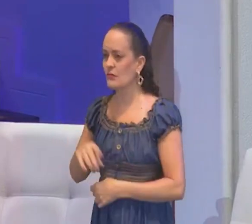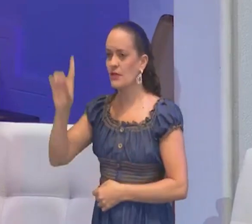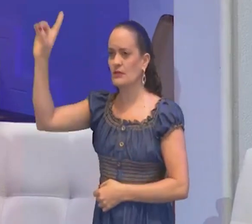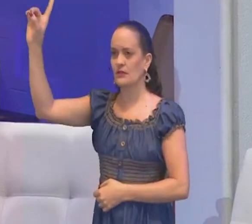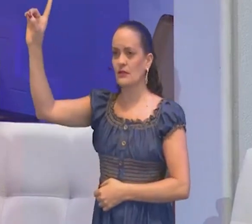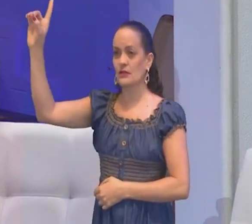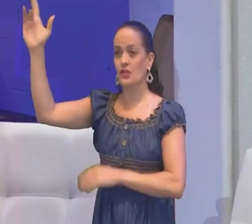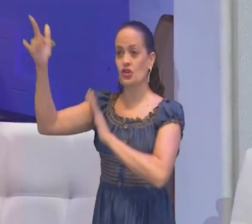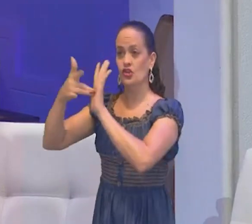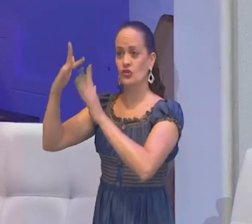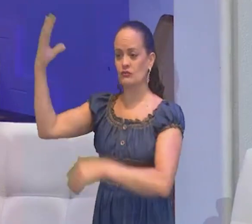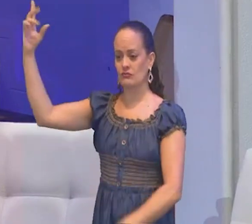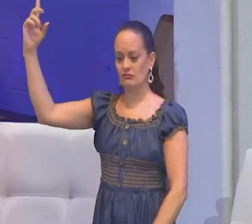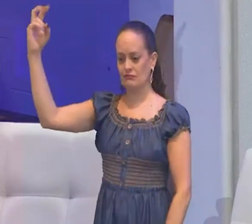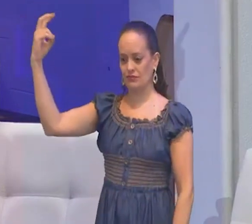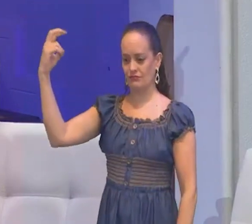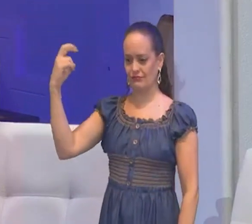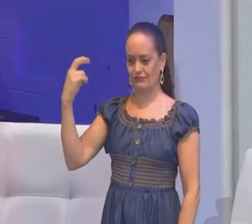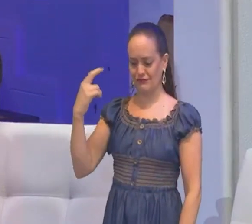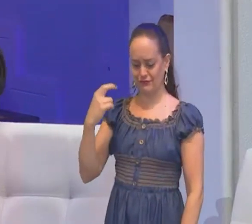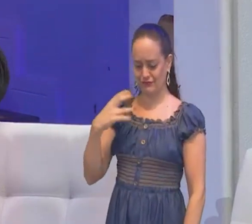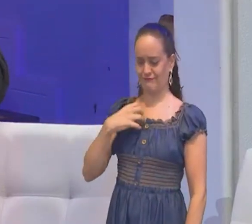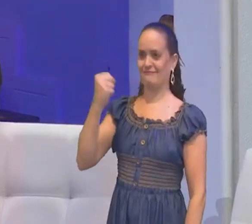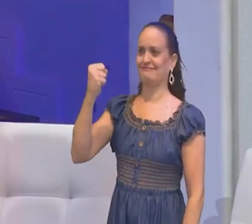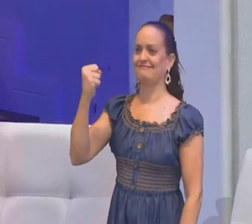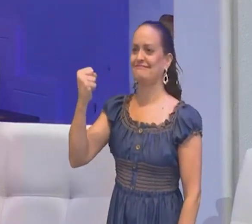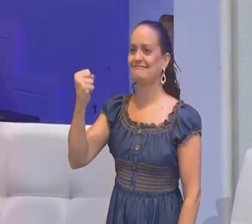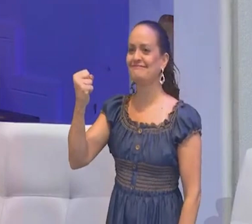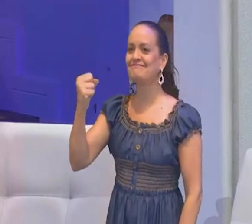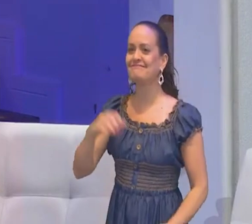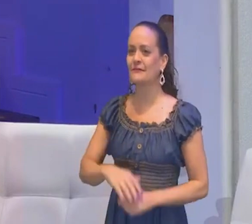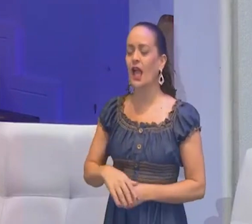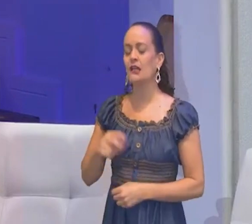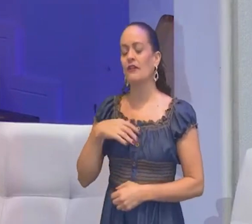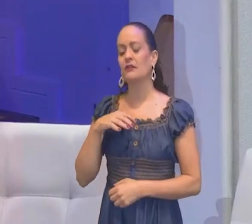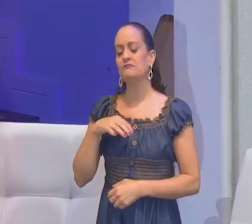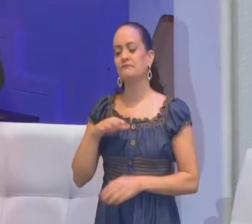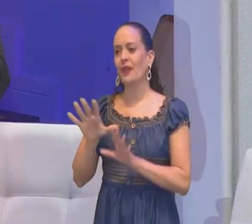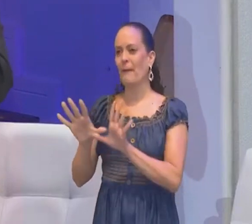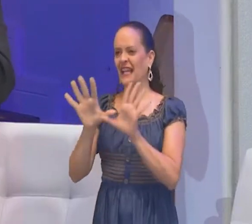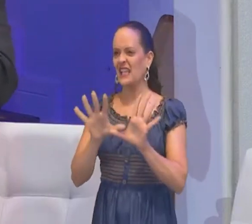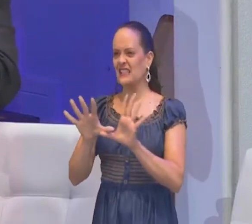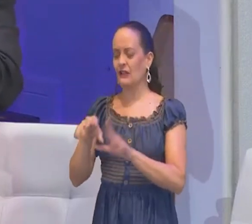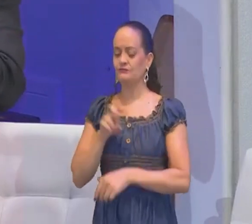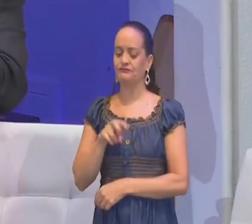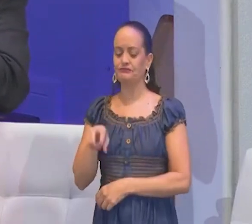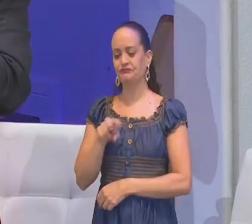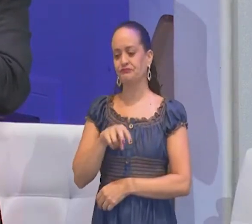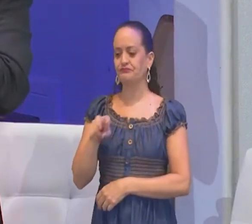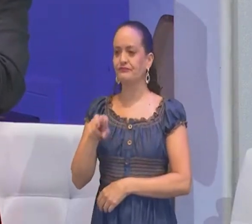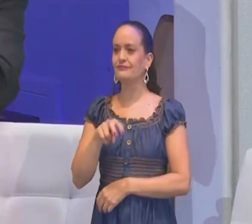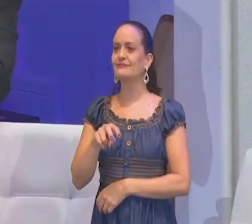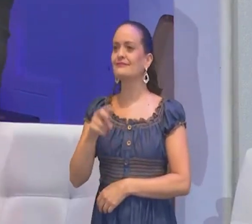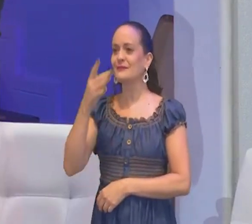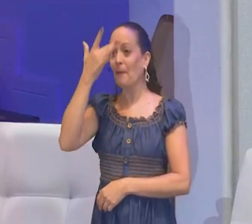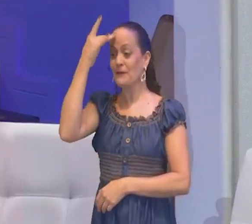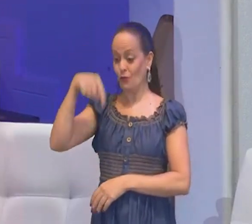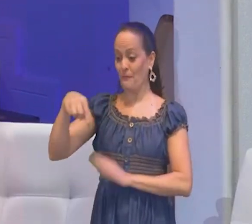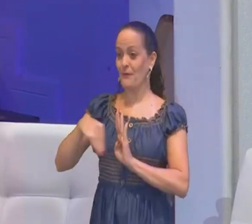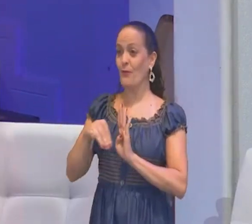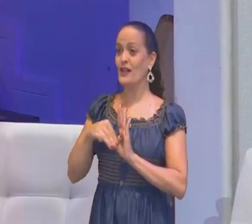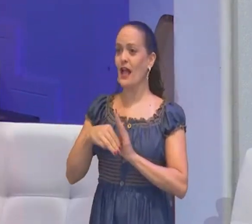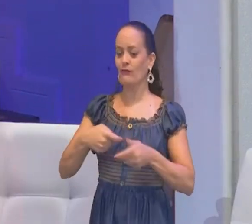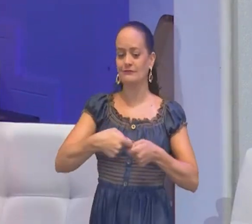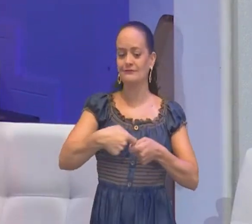encontro. Quando ele caminhando ali no parque da cidade, alguns irmãos membros da igreja distribuindo folhetos